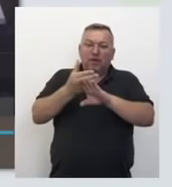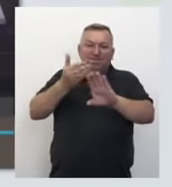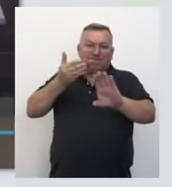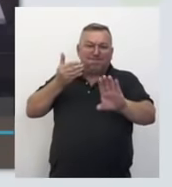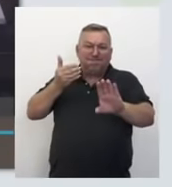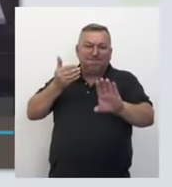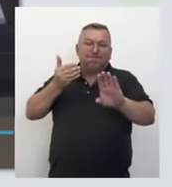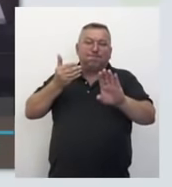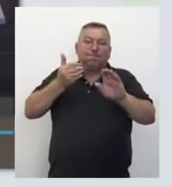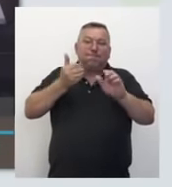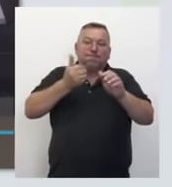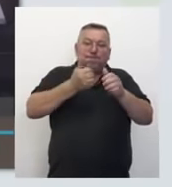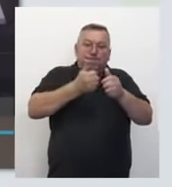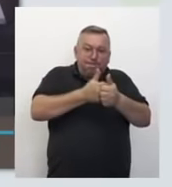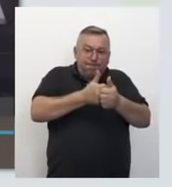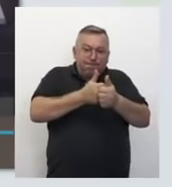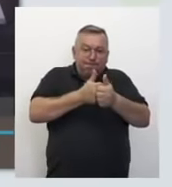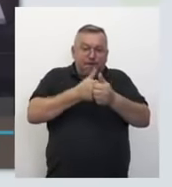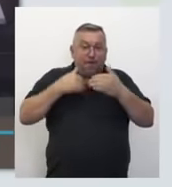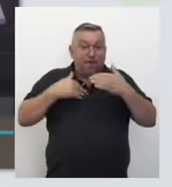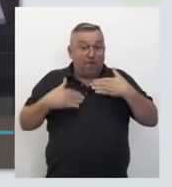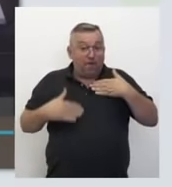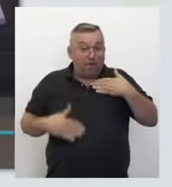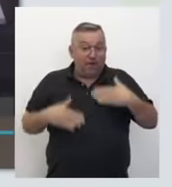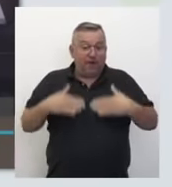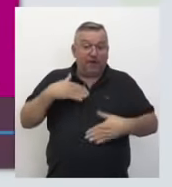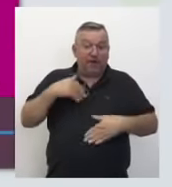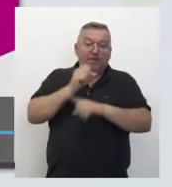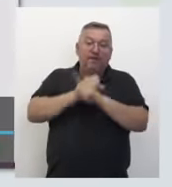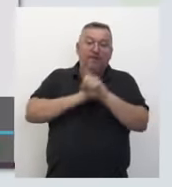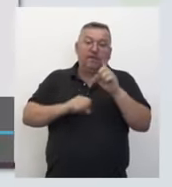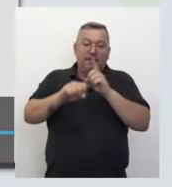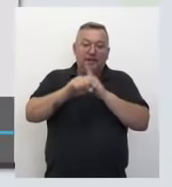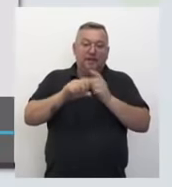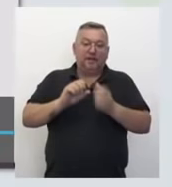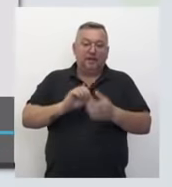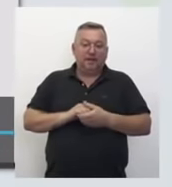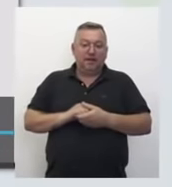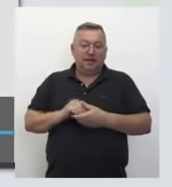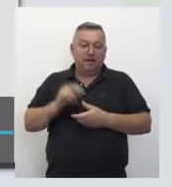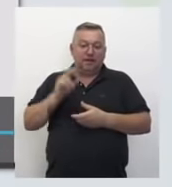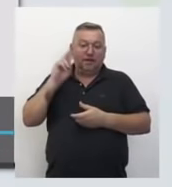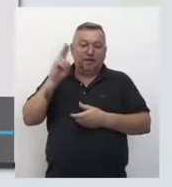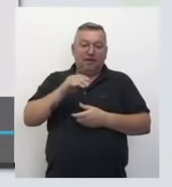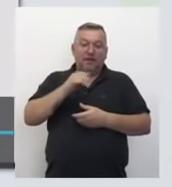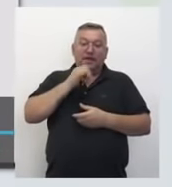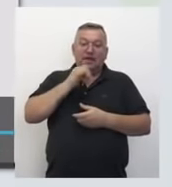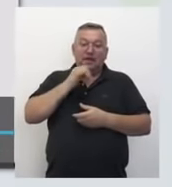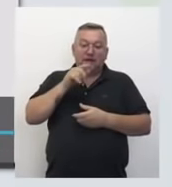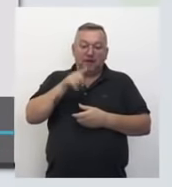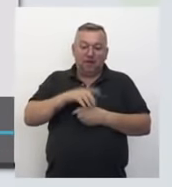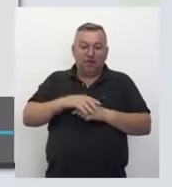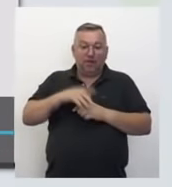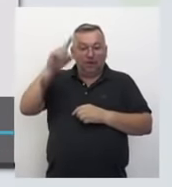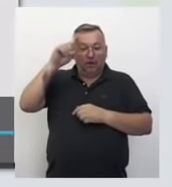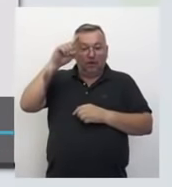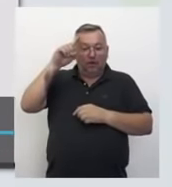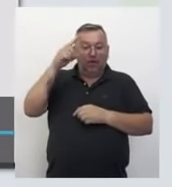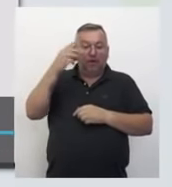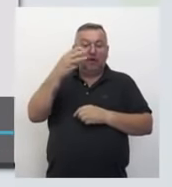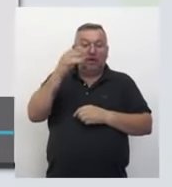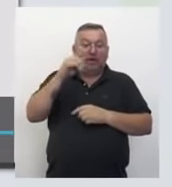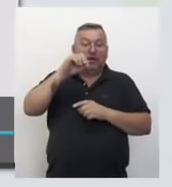entre elas, sejam físicas ou sociais? Vejam esse exemplo que bacana. No dia 30 de julho